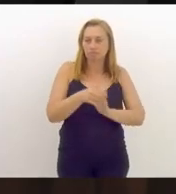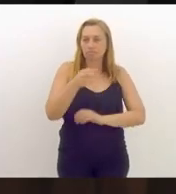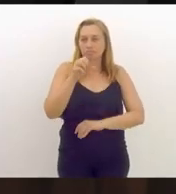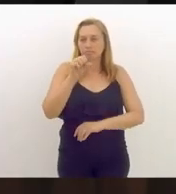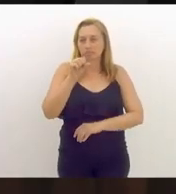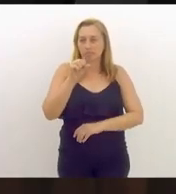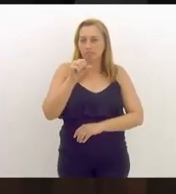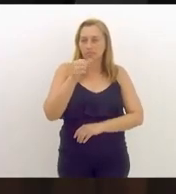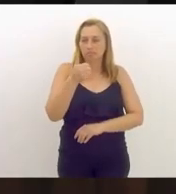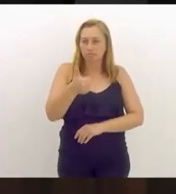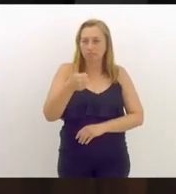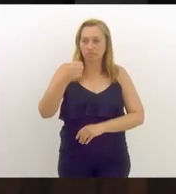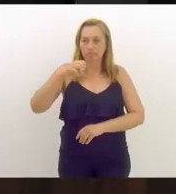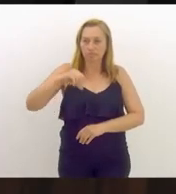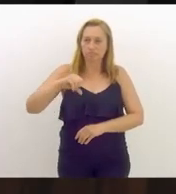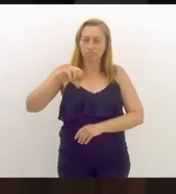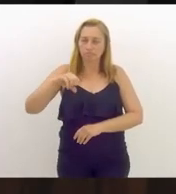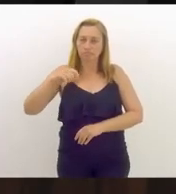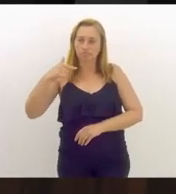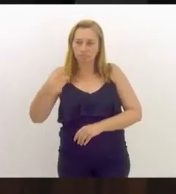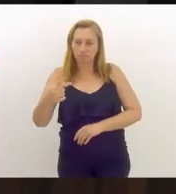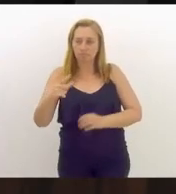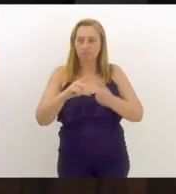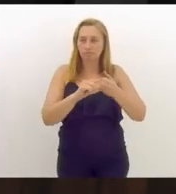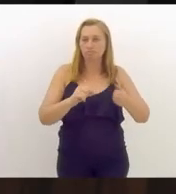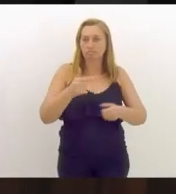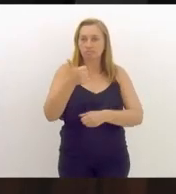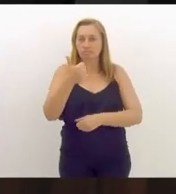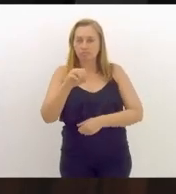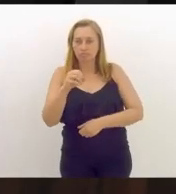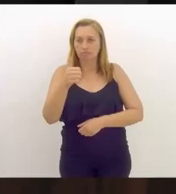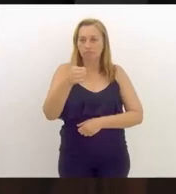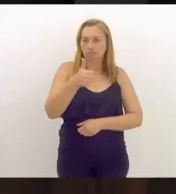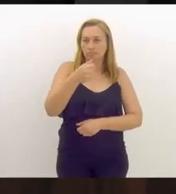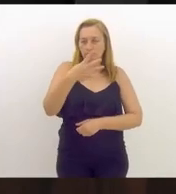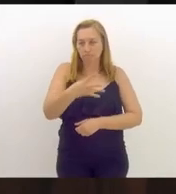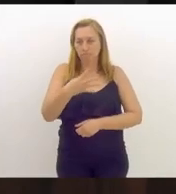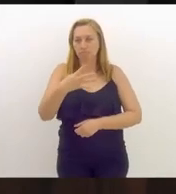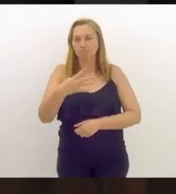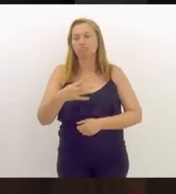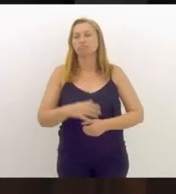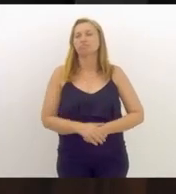1997 do artigo décimo quarto e parágrafo